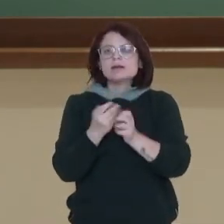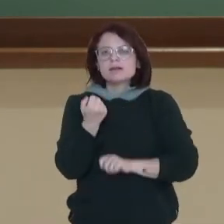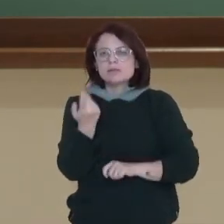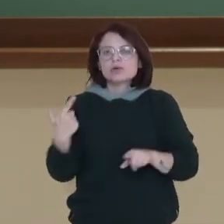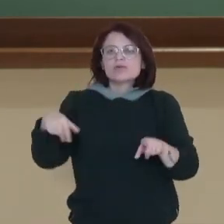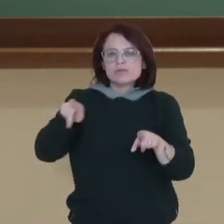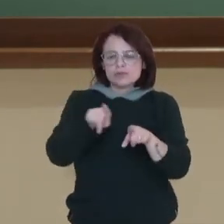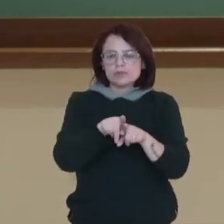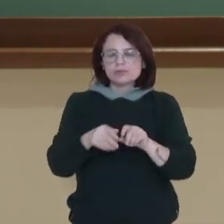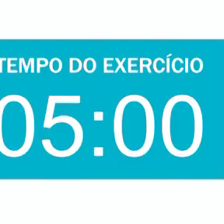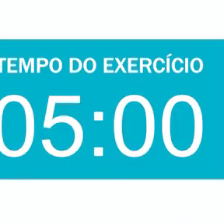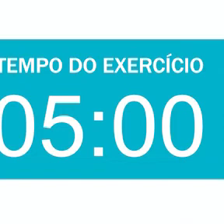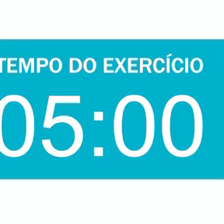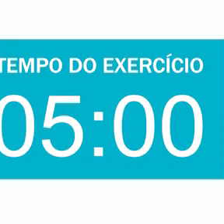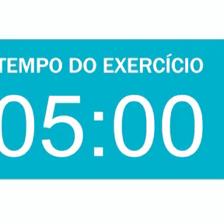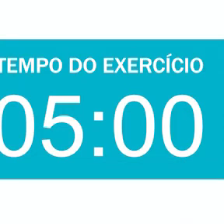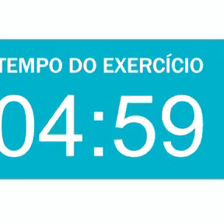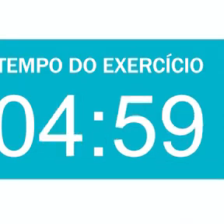precisar e eu já volto.